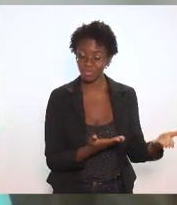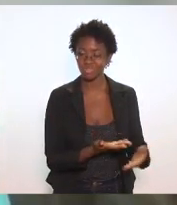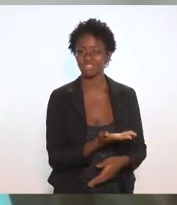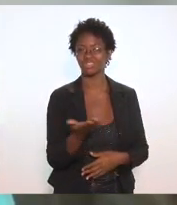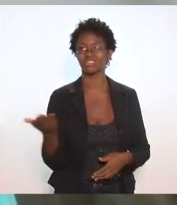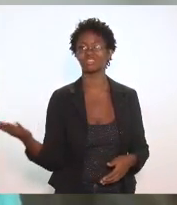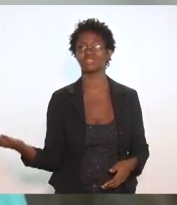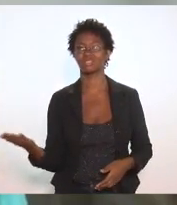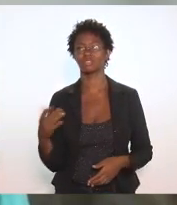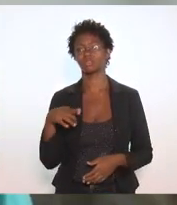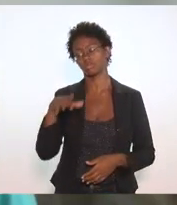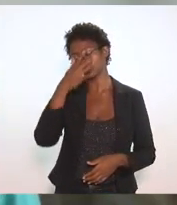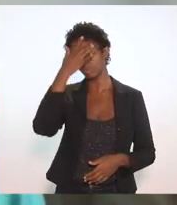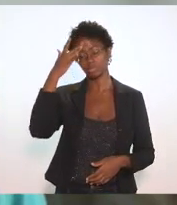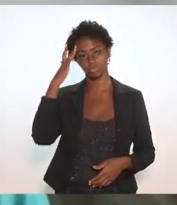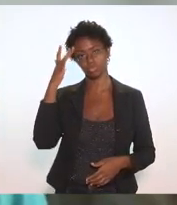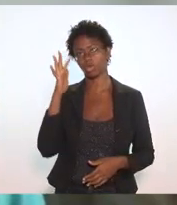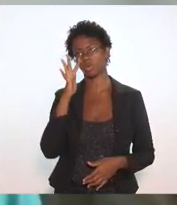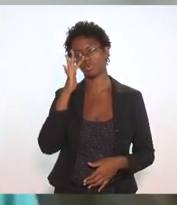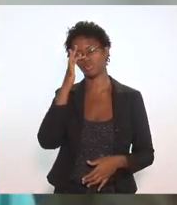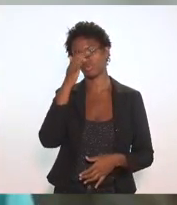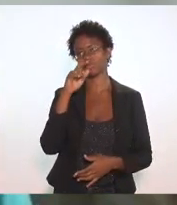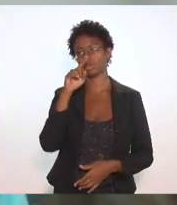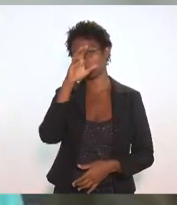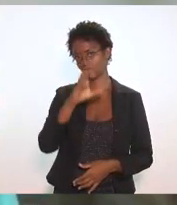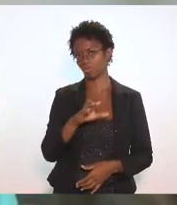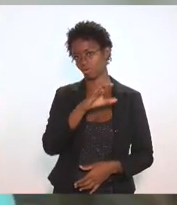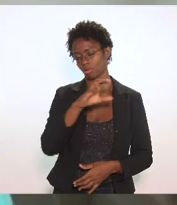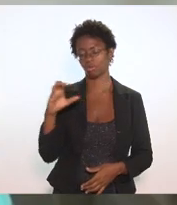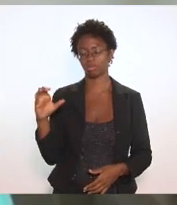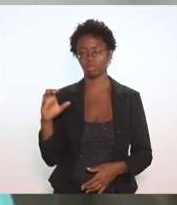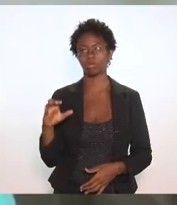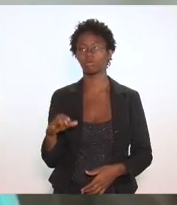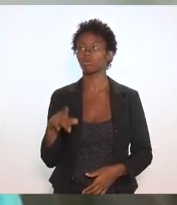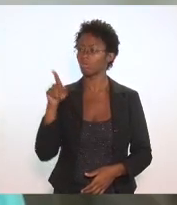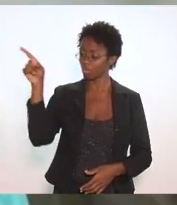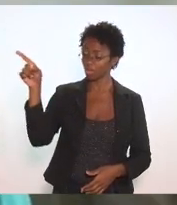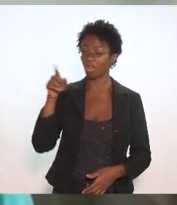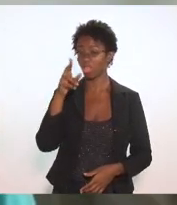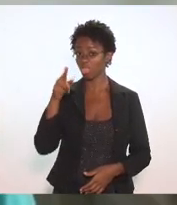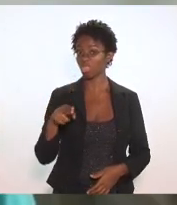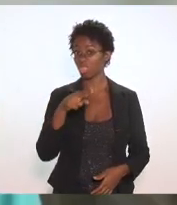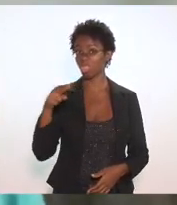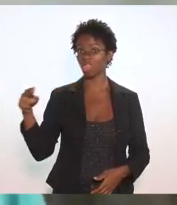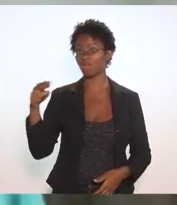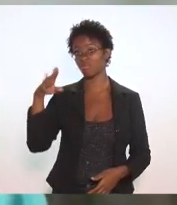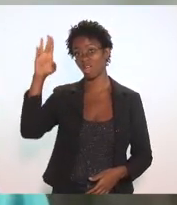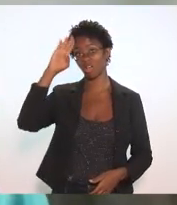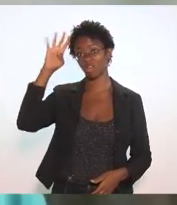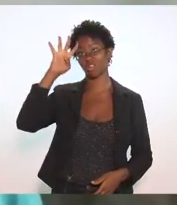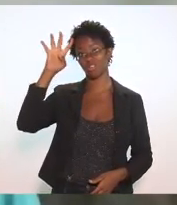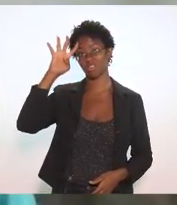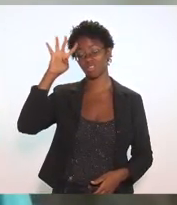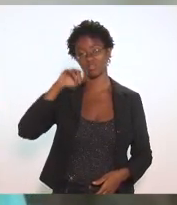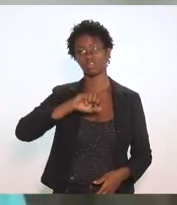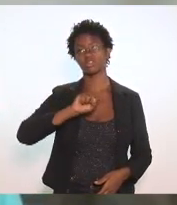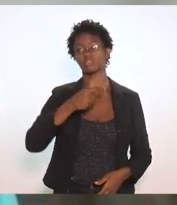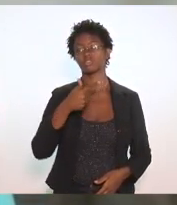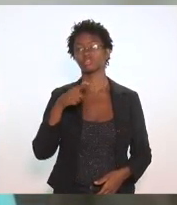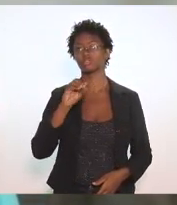aqueles que são fiéis ao catolicismo, assistam uma missa na quarta-feira de São José, que lá